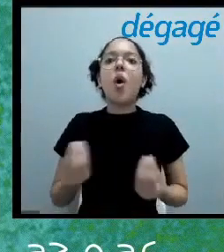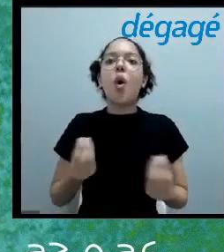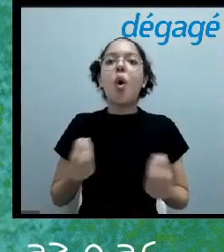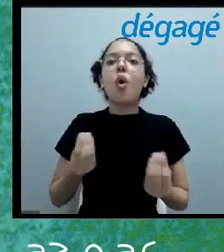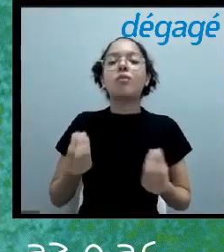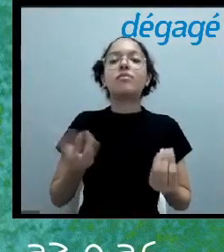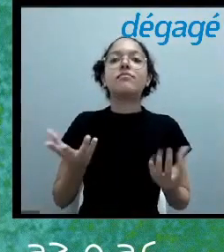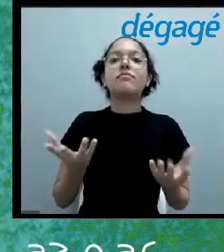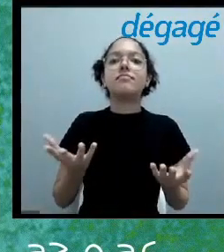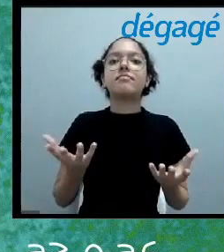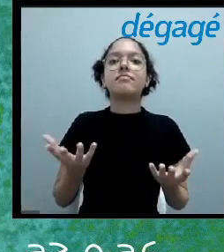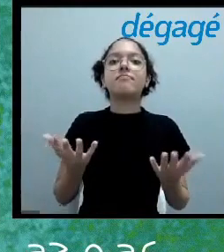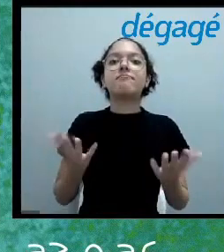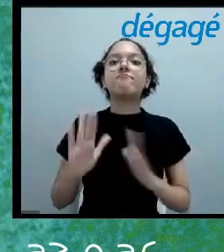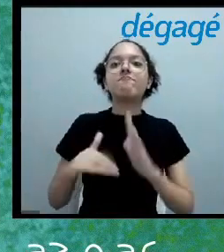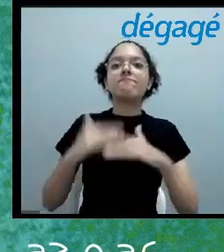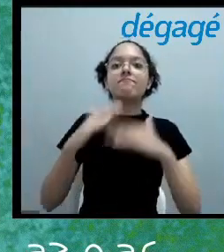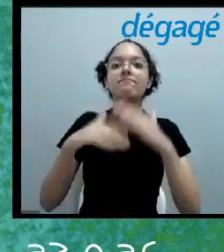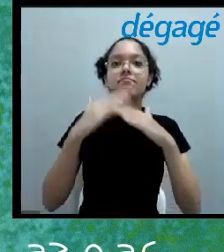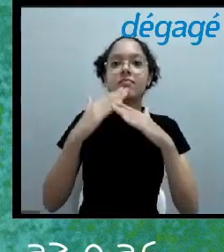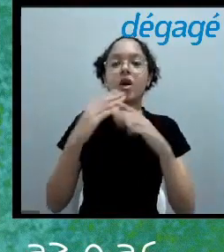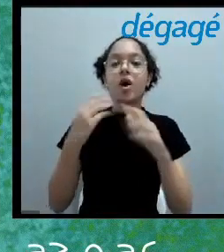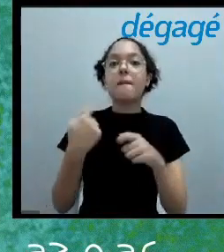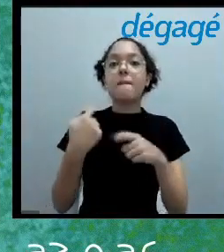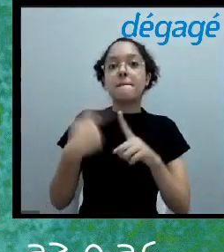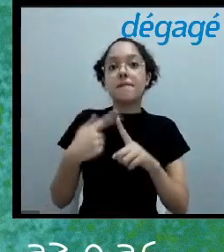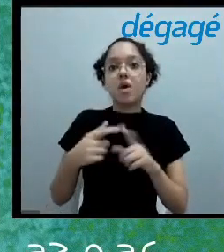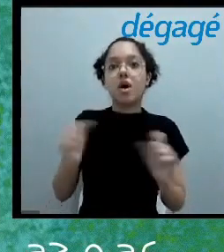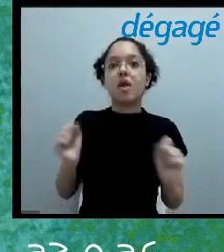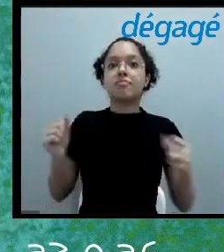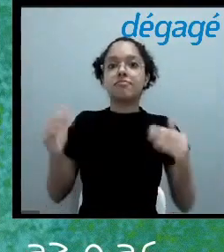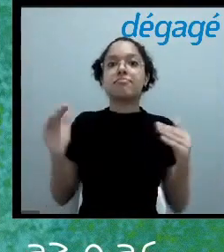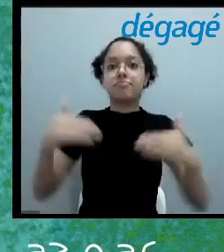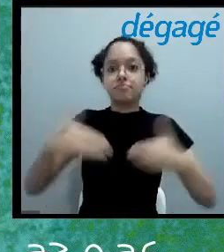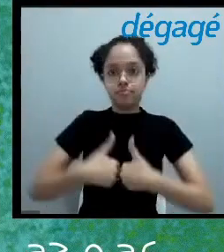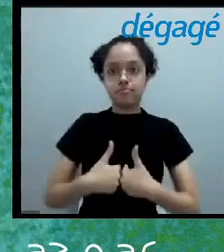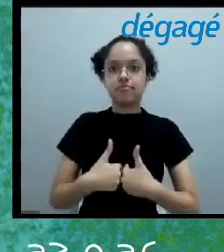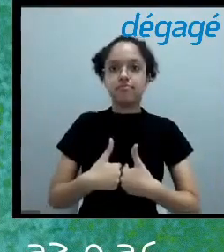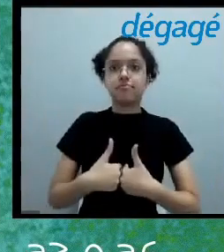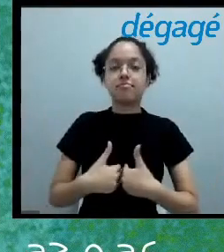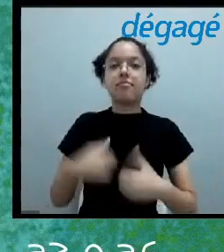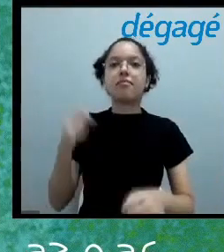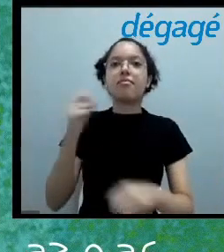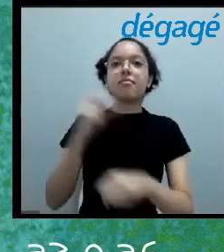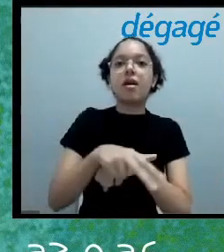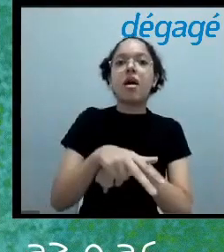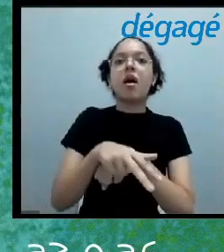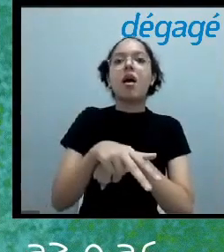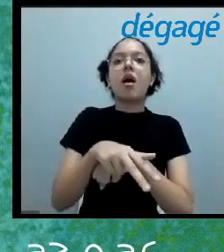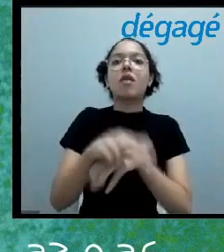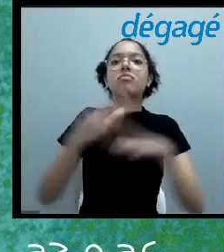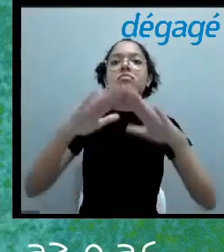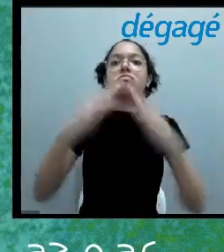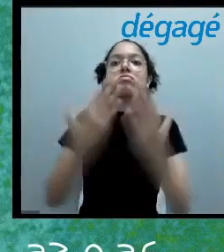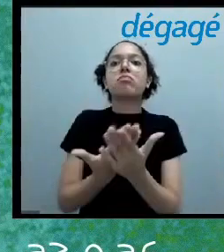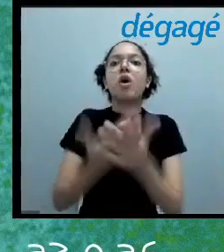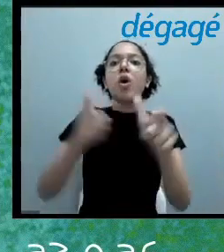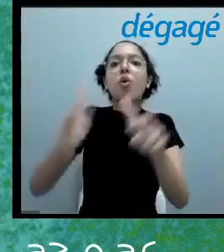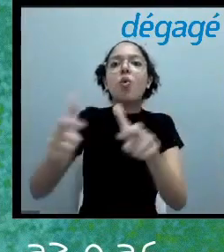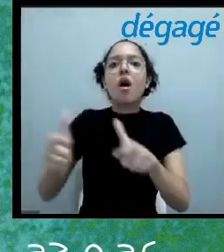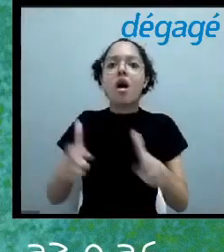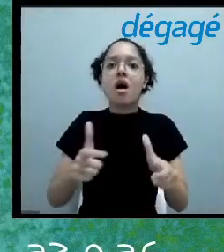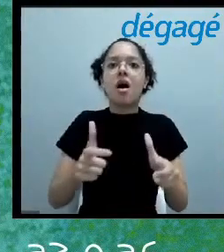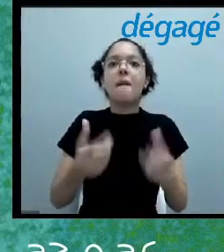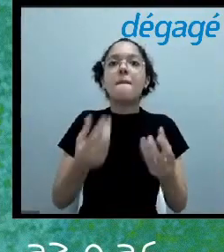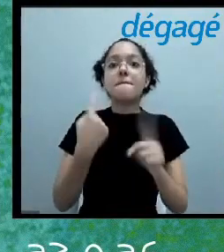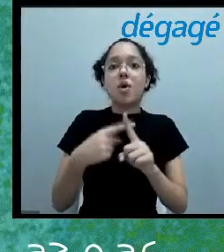dos sujeitos autistas que se inserem nesse espaço e que passam a vida sendo empurrados para dentro de caixas onde eles não cabem. Não é à